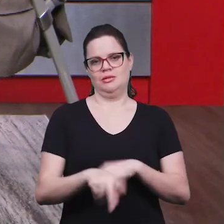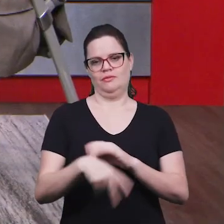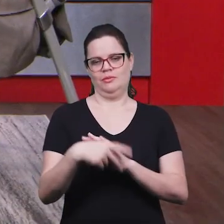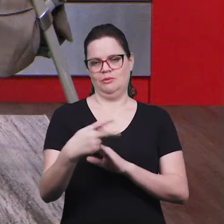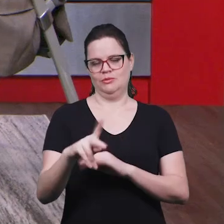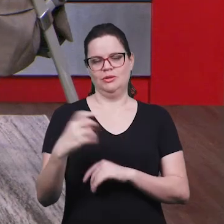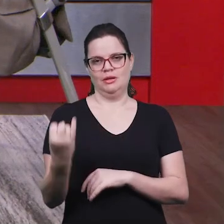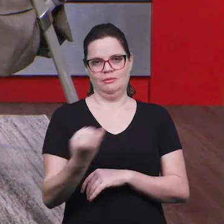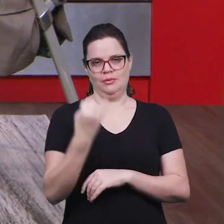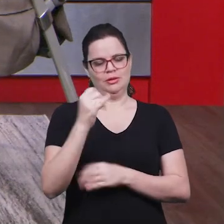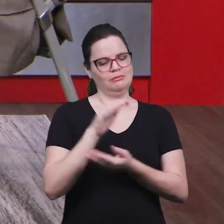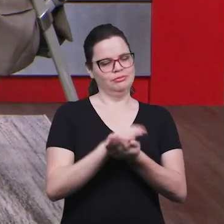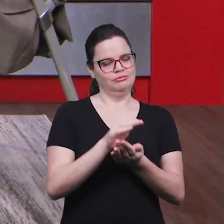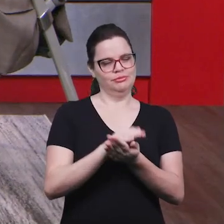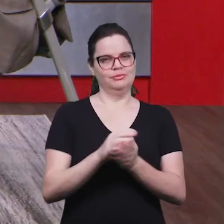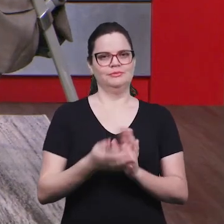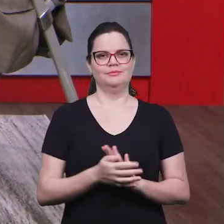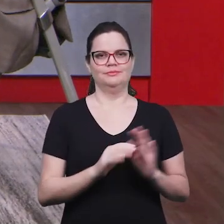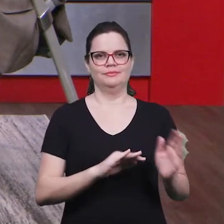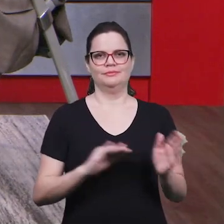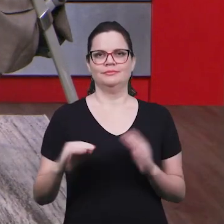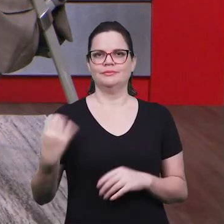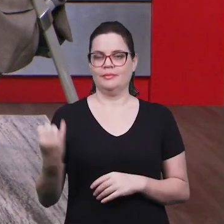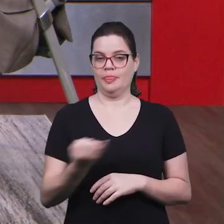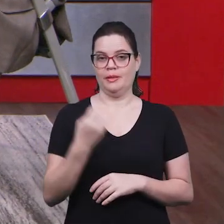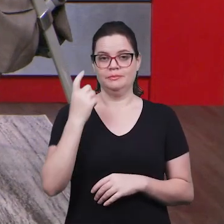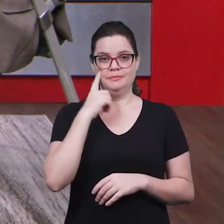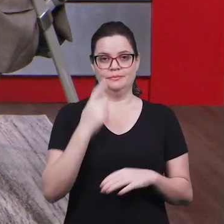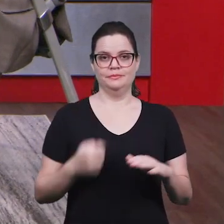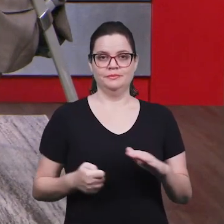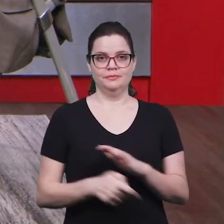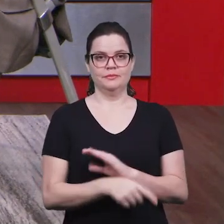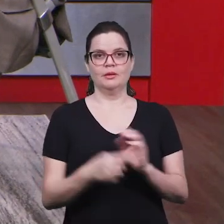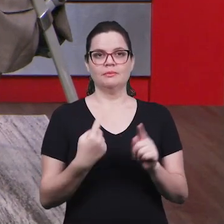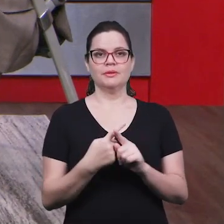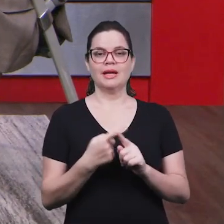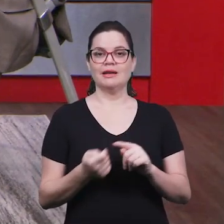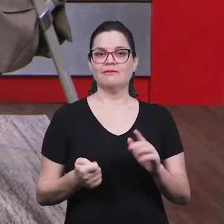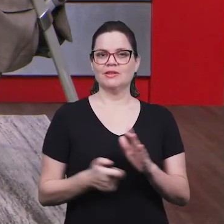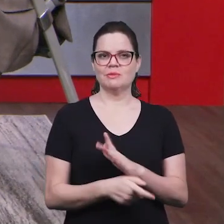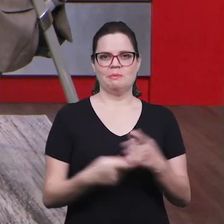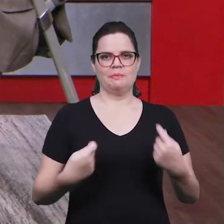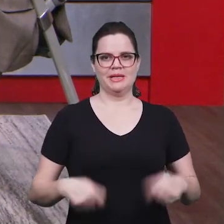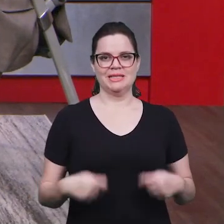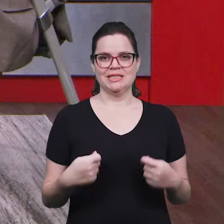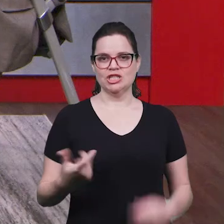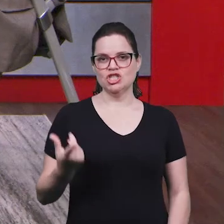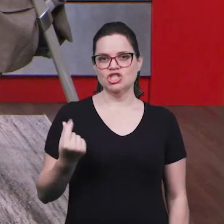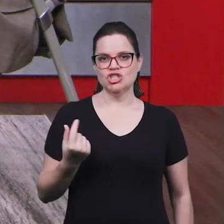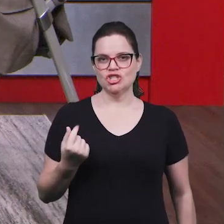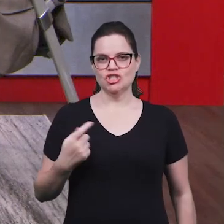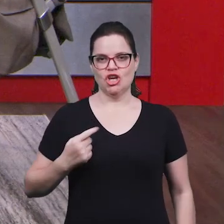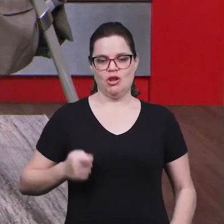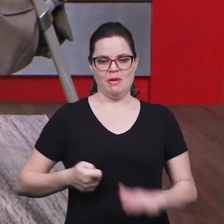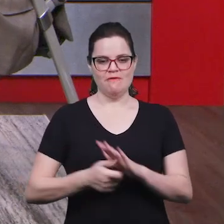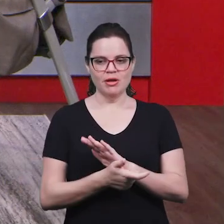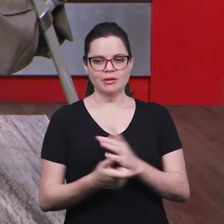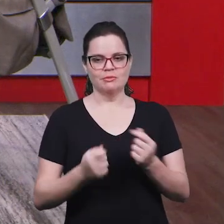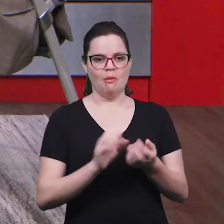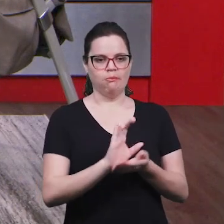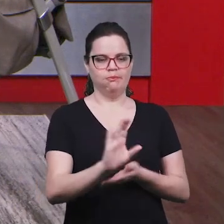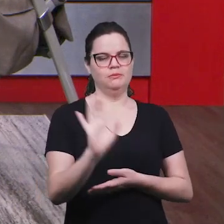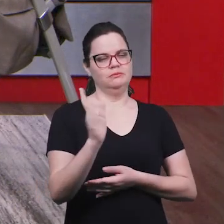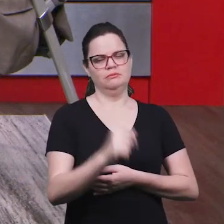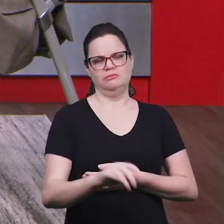importante, né? Esse investimento, das pessoas não pensar que para fazer investimento precisa de grandes valores, né?